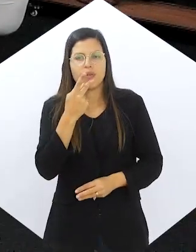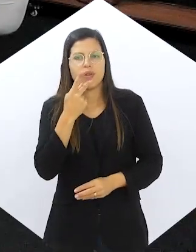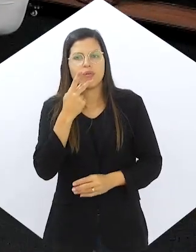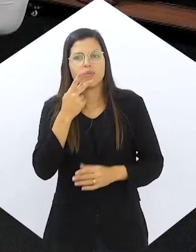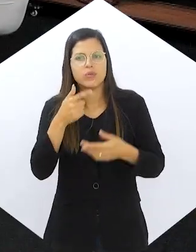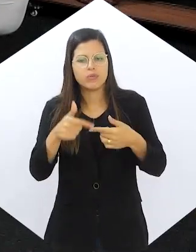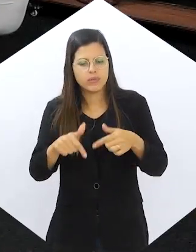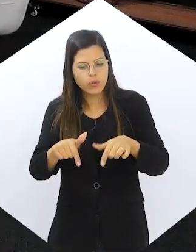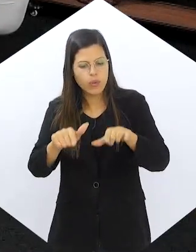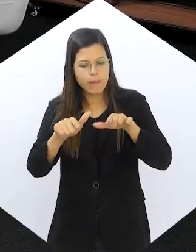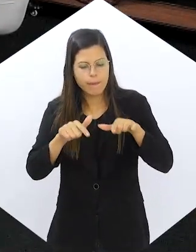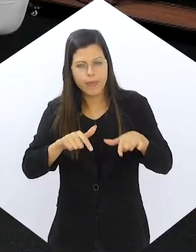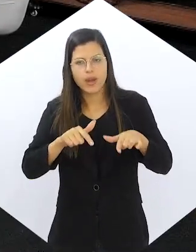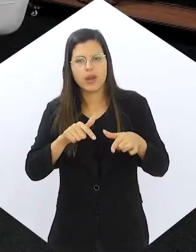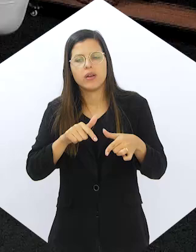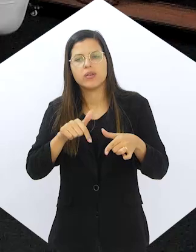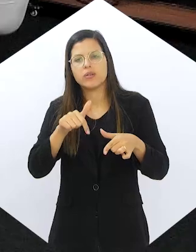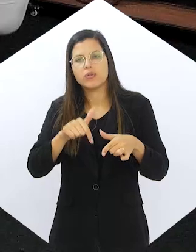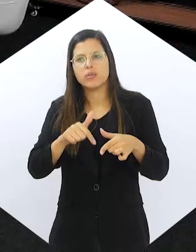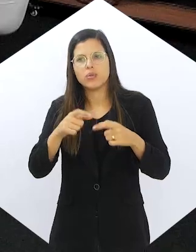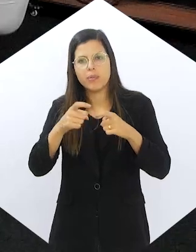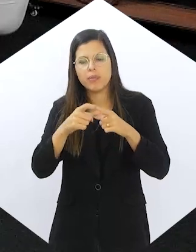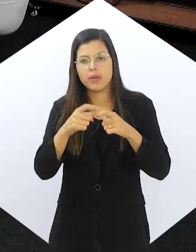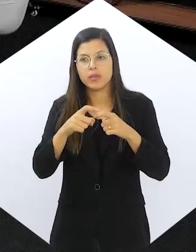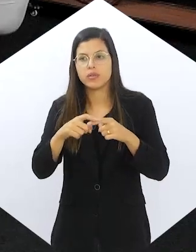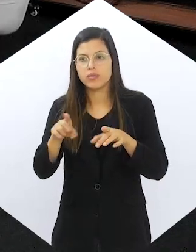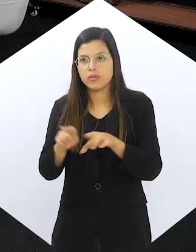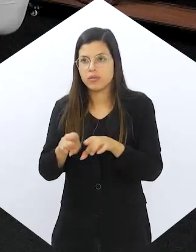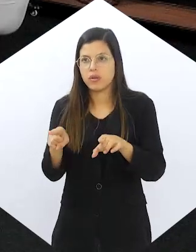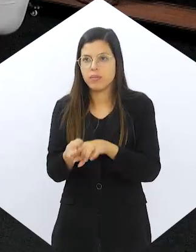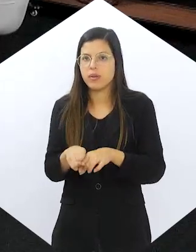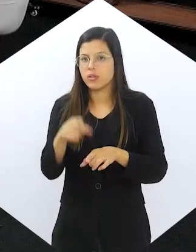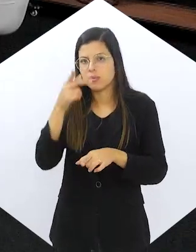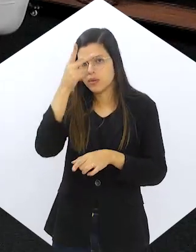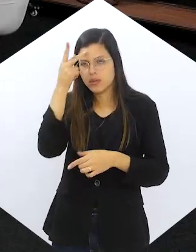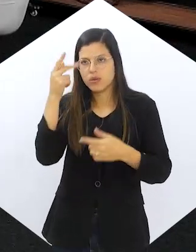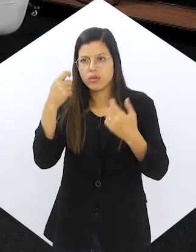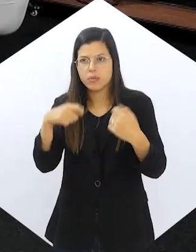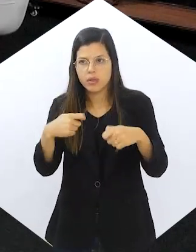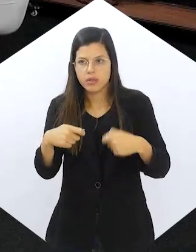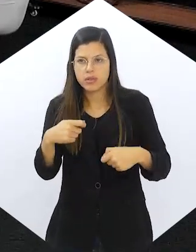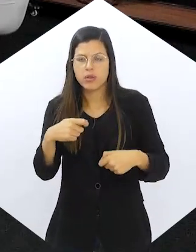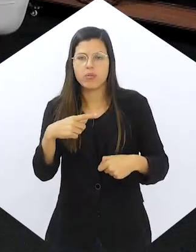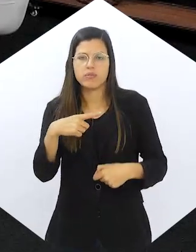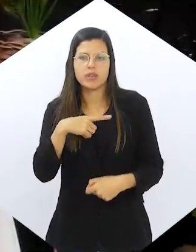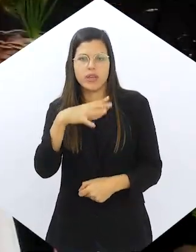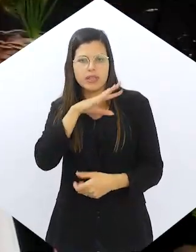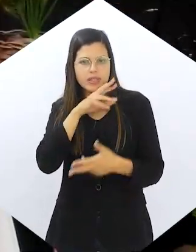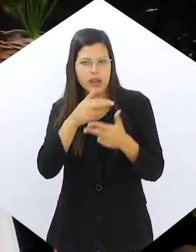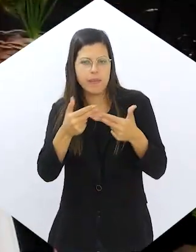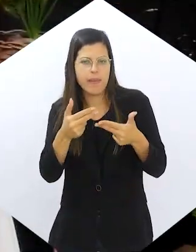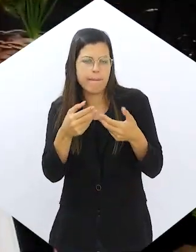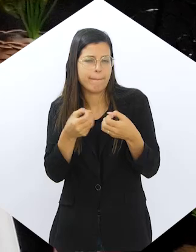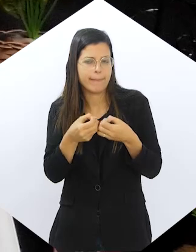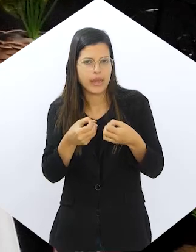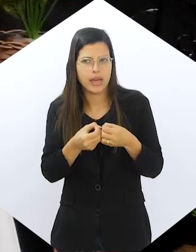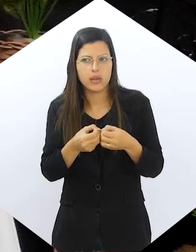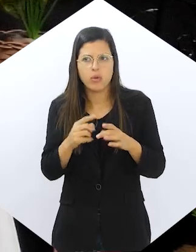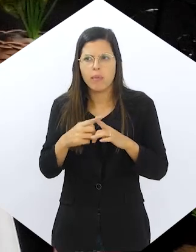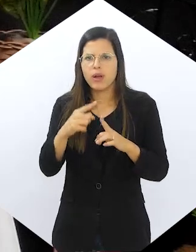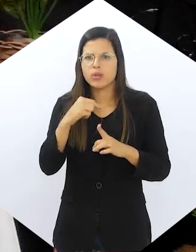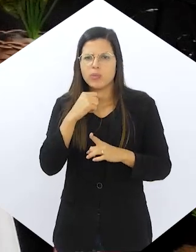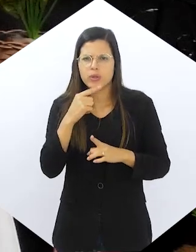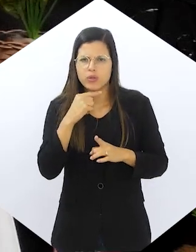laudos que são emitidos, a necessidade que algumas pessoas realmente têm desses animais próximos, mas surgiu uma dúvida, só